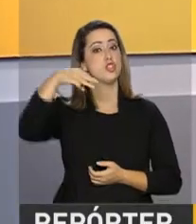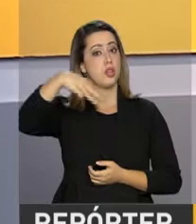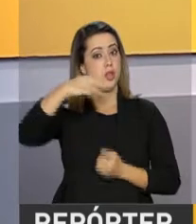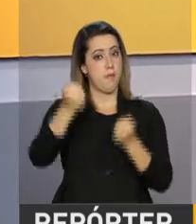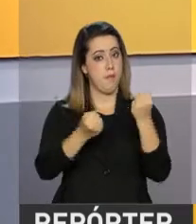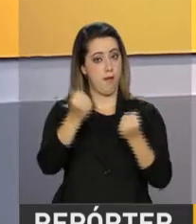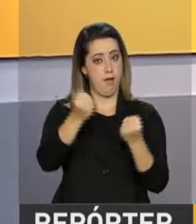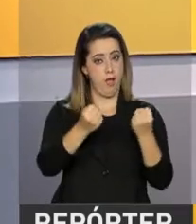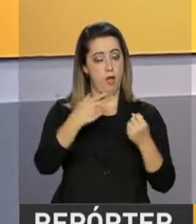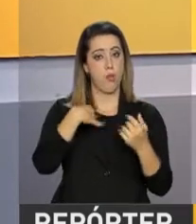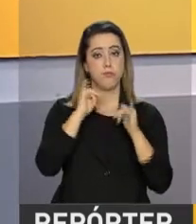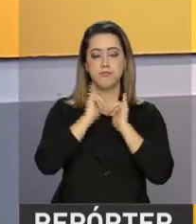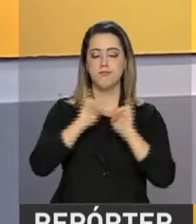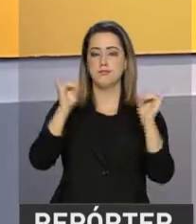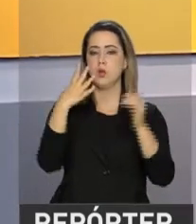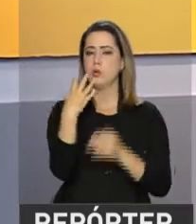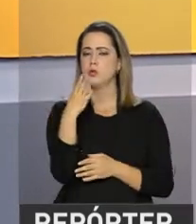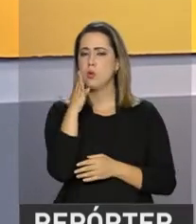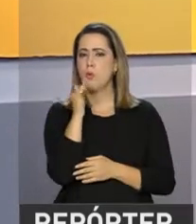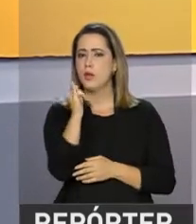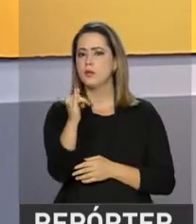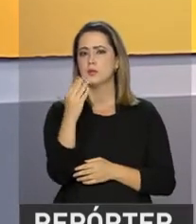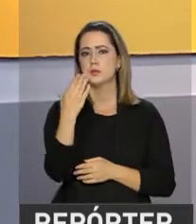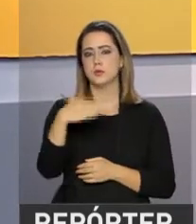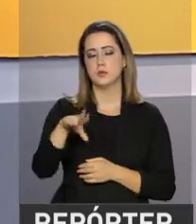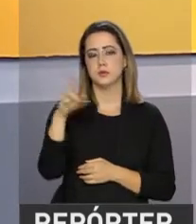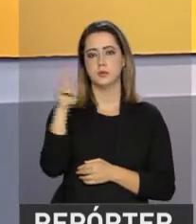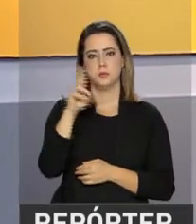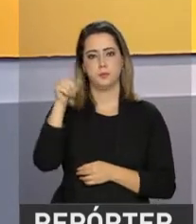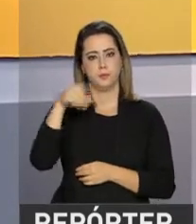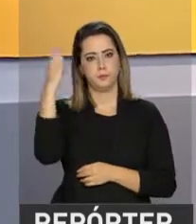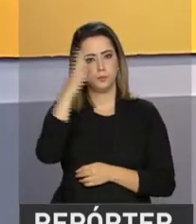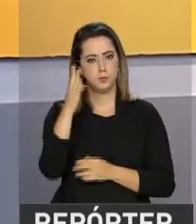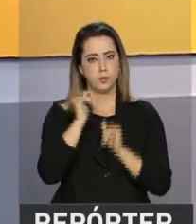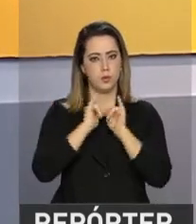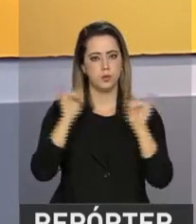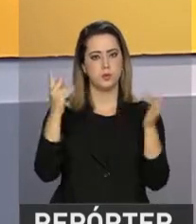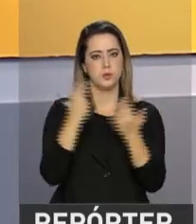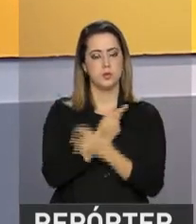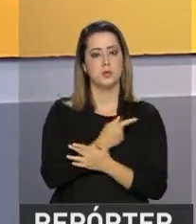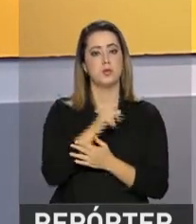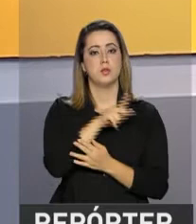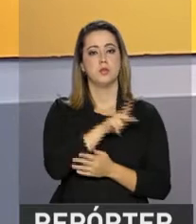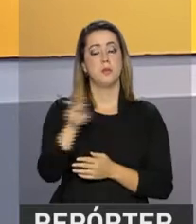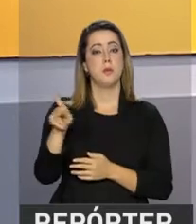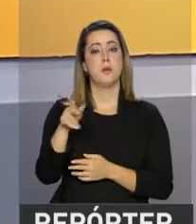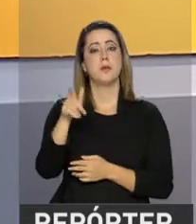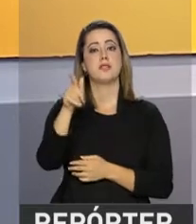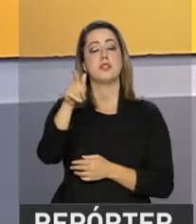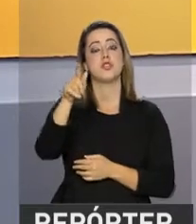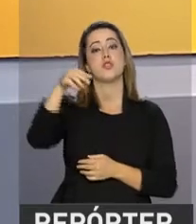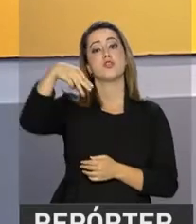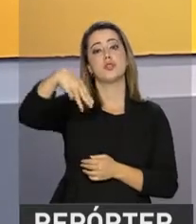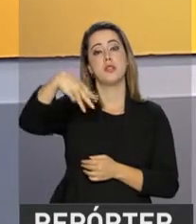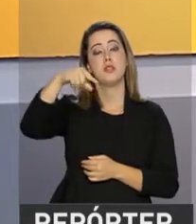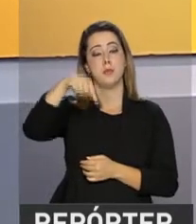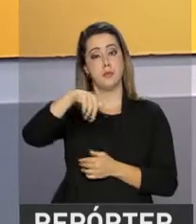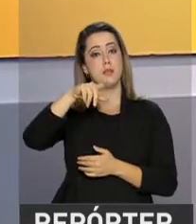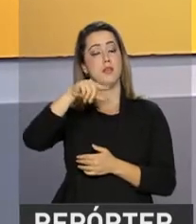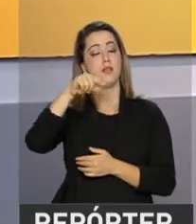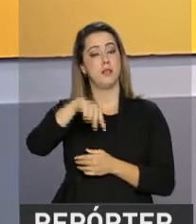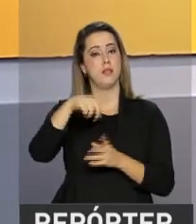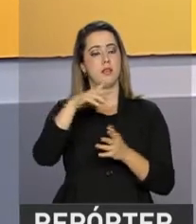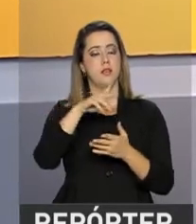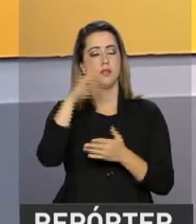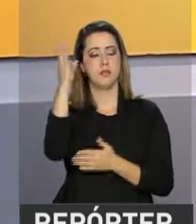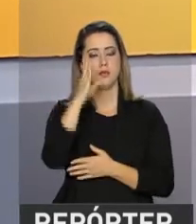anuncia investimentos de 4,5 bilhões de reais no Brasil. O anúncio foi feito pelo presidente da GM no Mercosul durante reunião com o